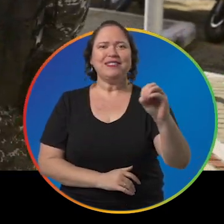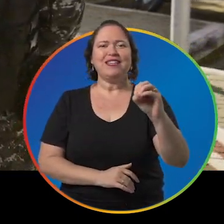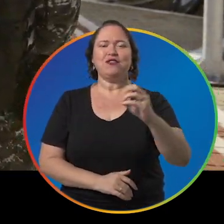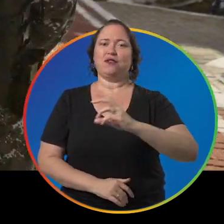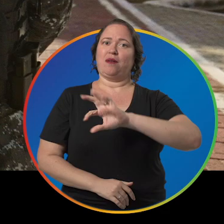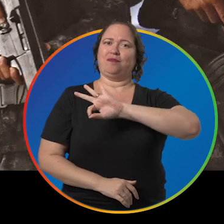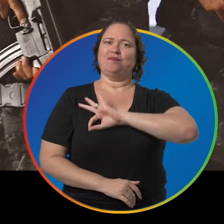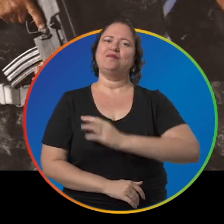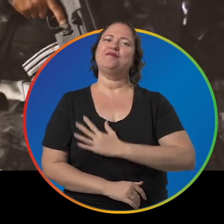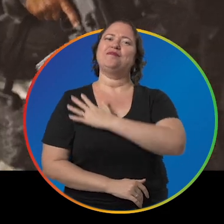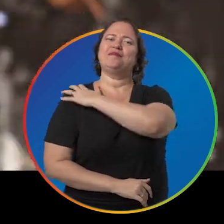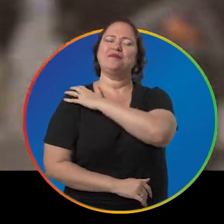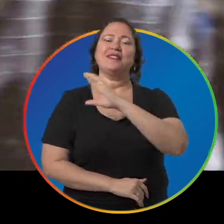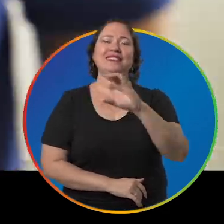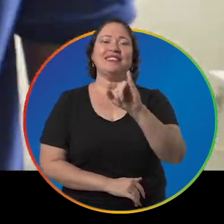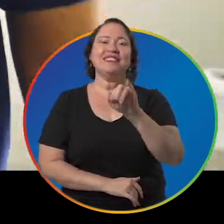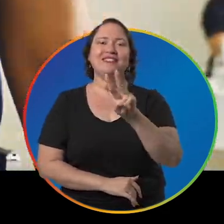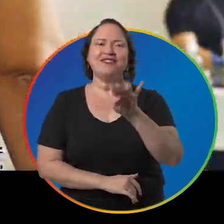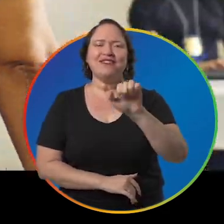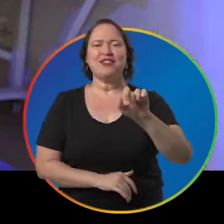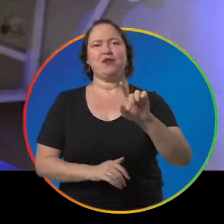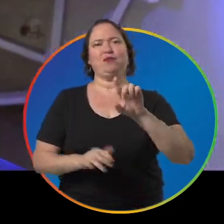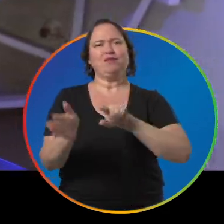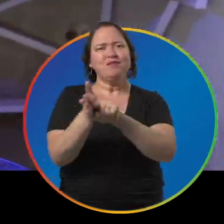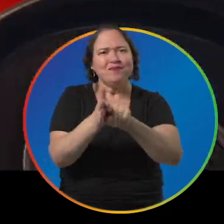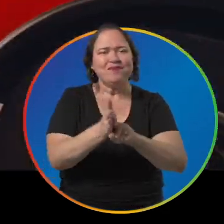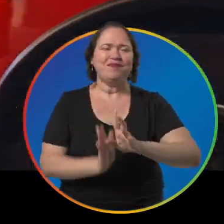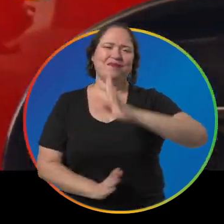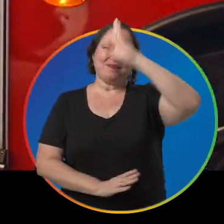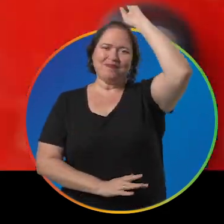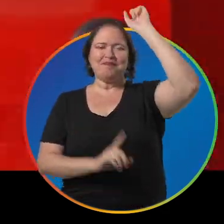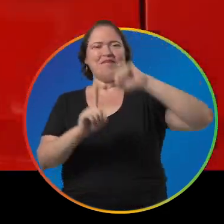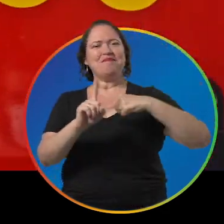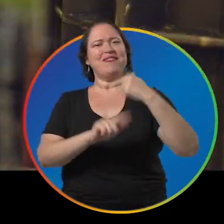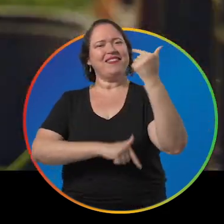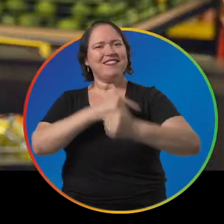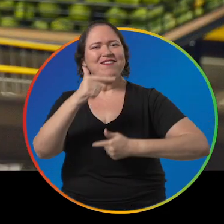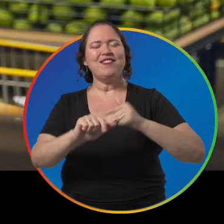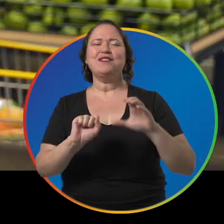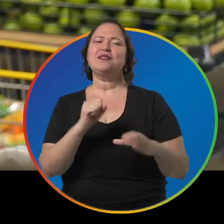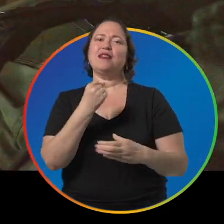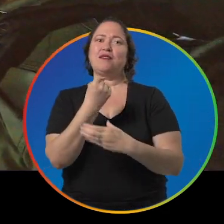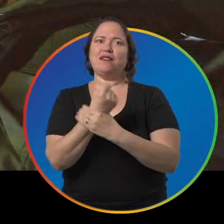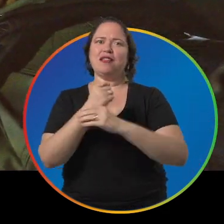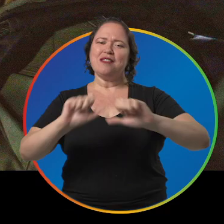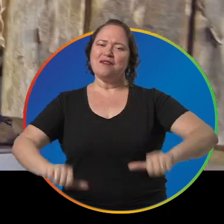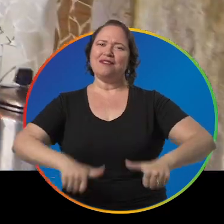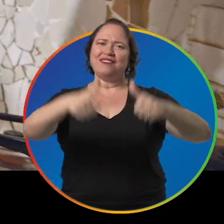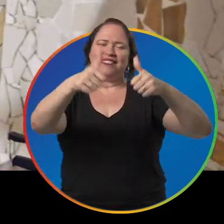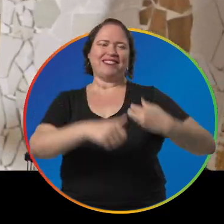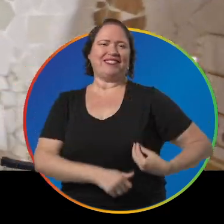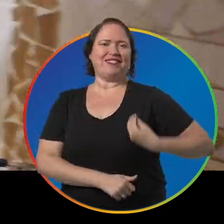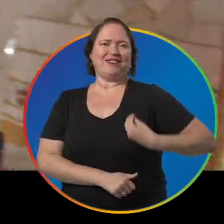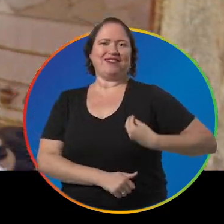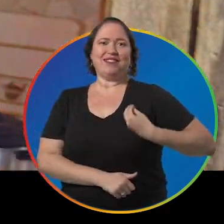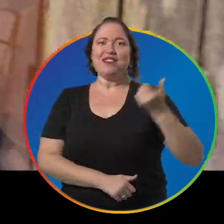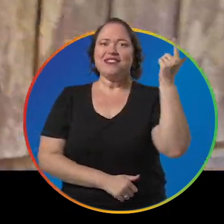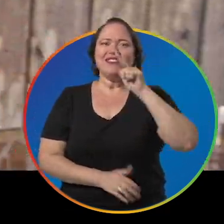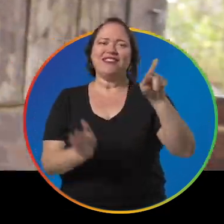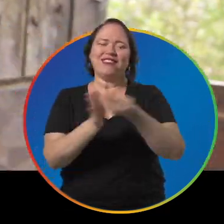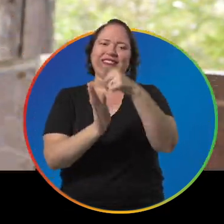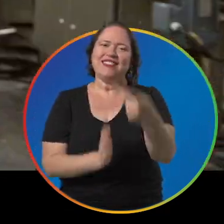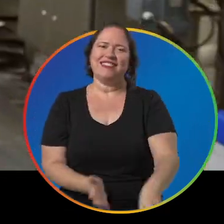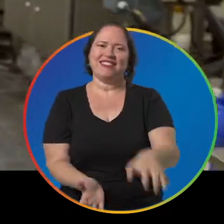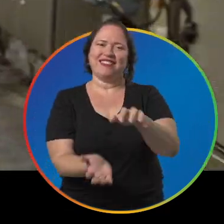novos servidores nas polícias militar, civil, científica e corpo de bombeiros. Mais emprego, segurança e qualidade de vida.